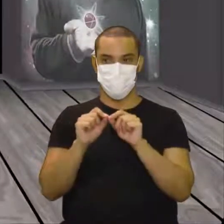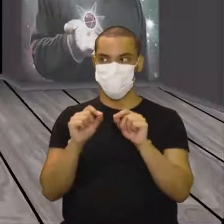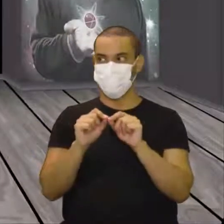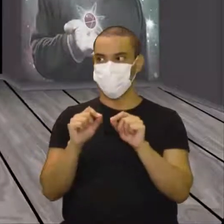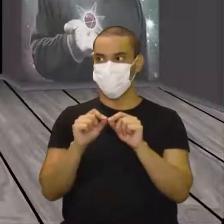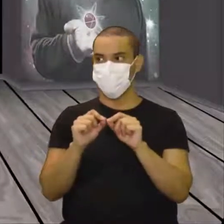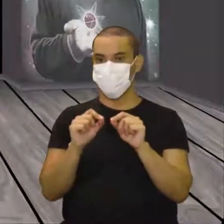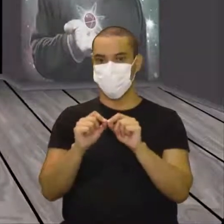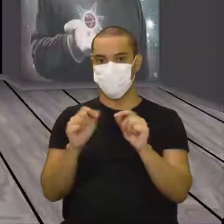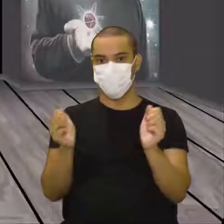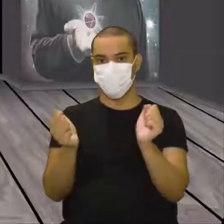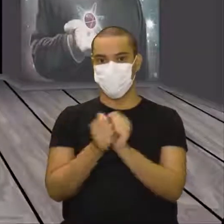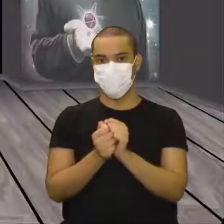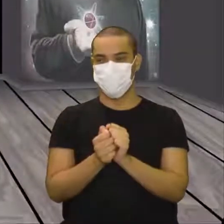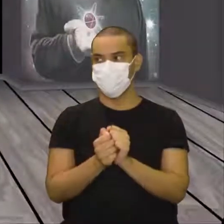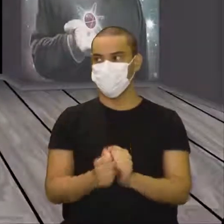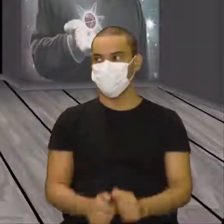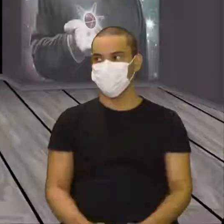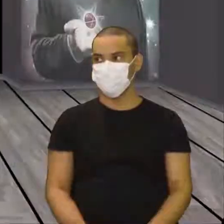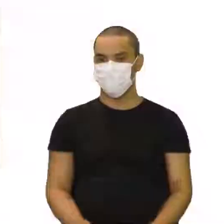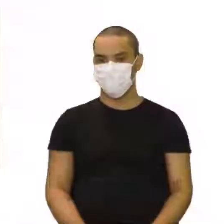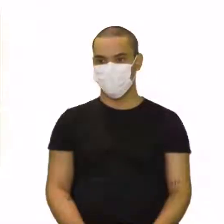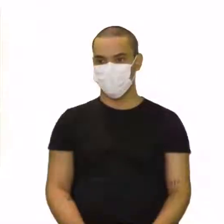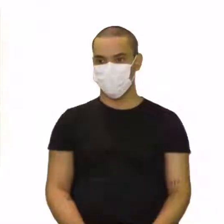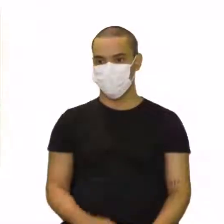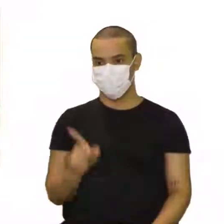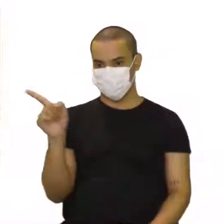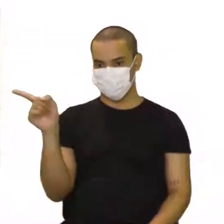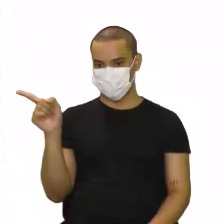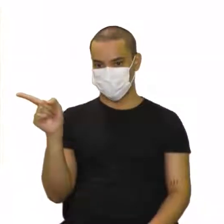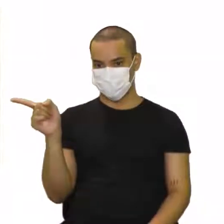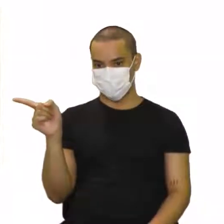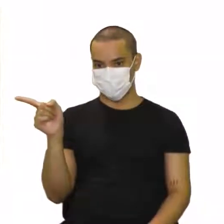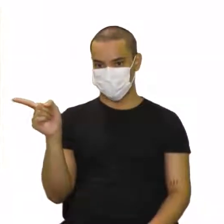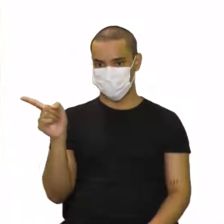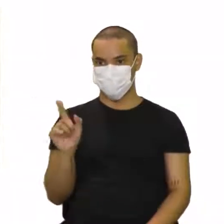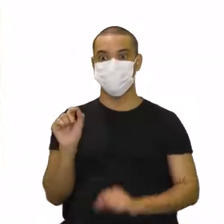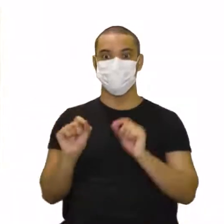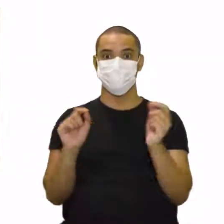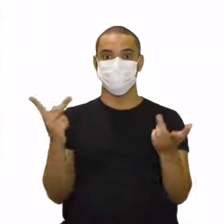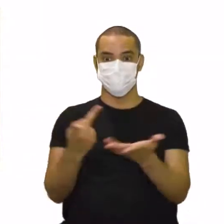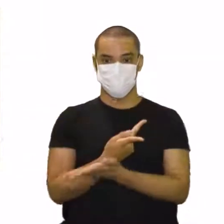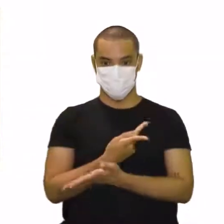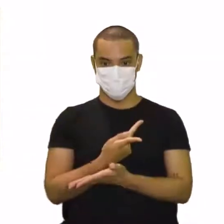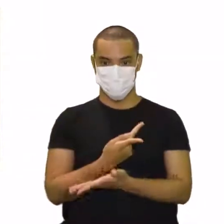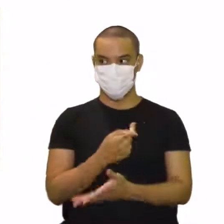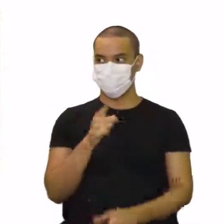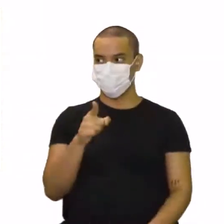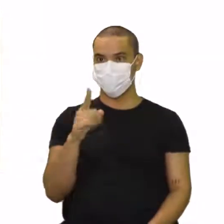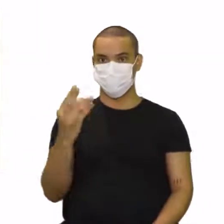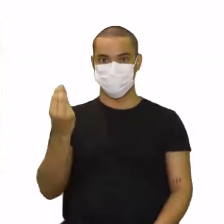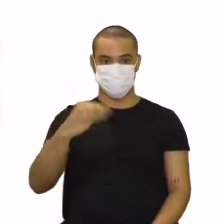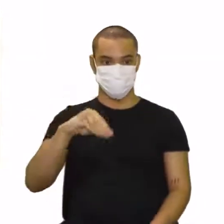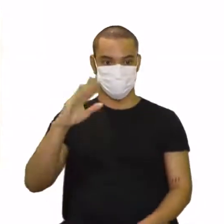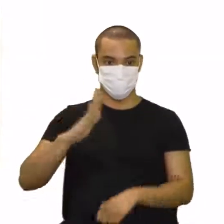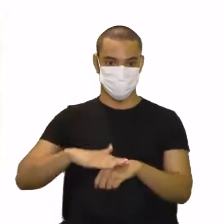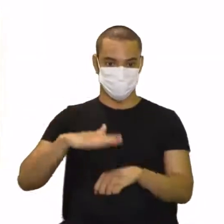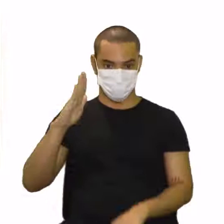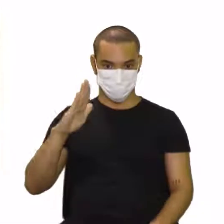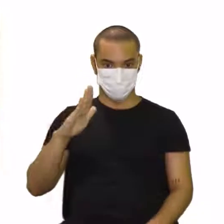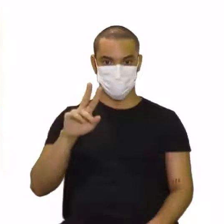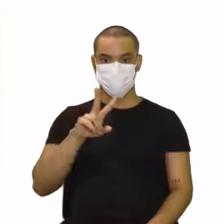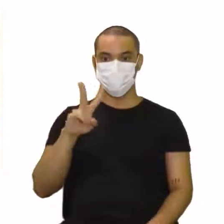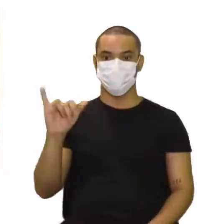ímãs de neodímio, pessoal, vamos voltar para o slide para observar, olha só o que acontece. Se você colocar mais, ele